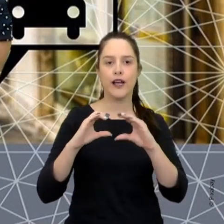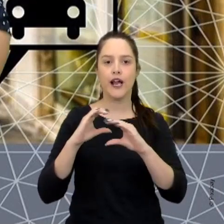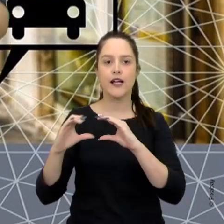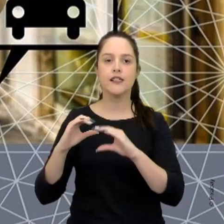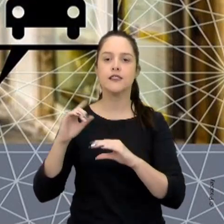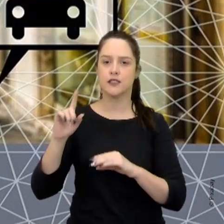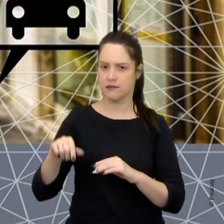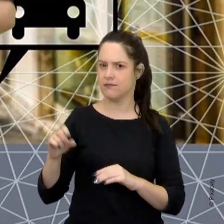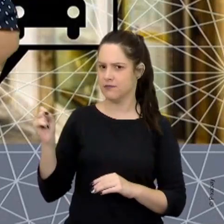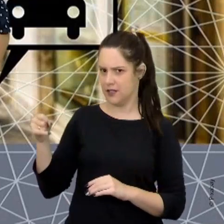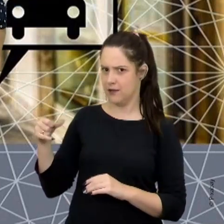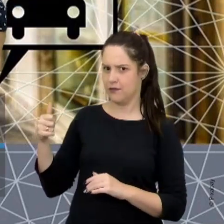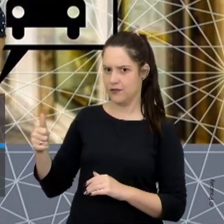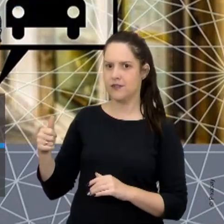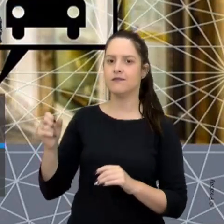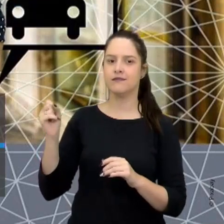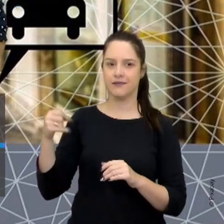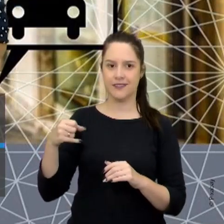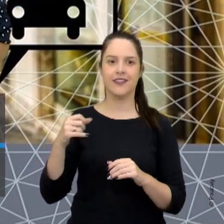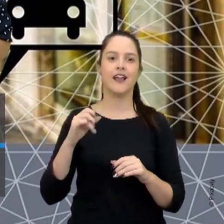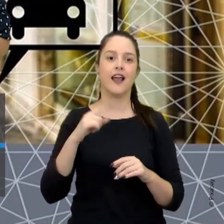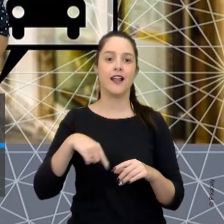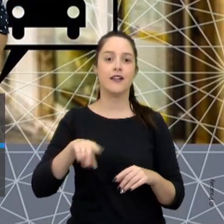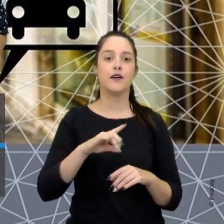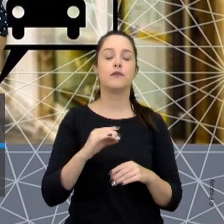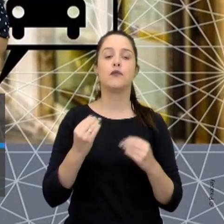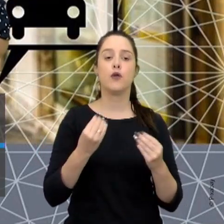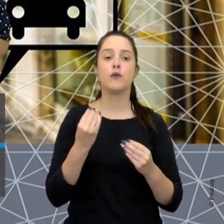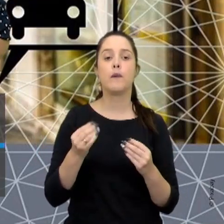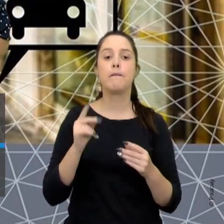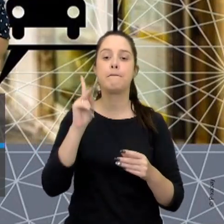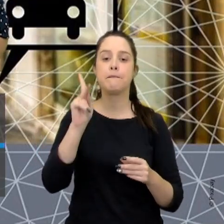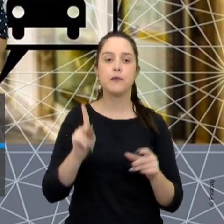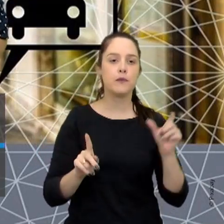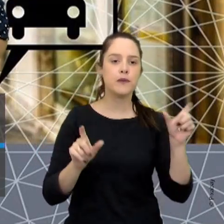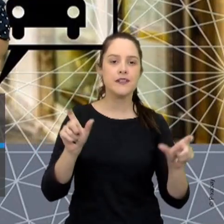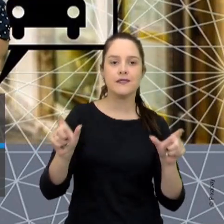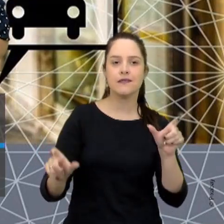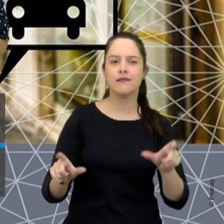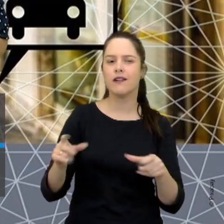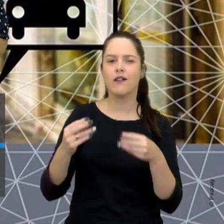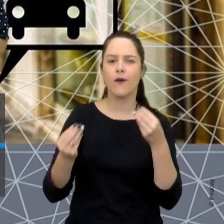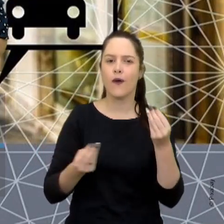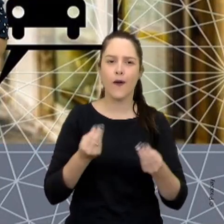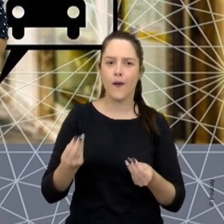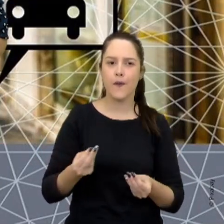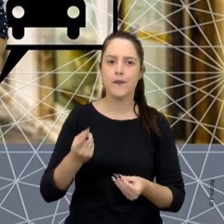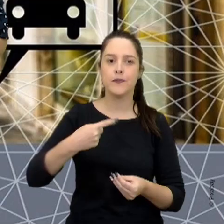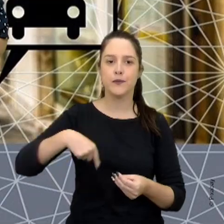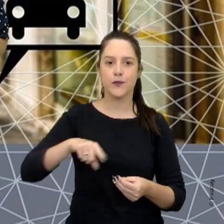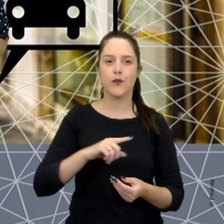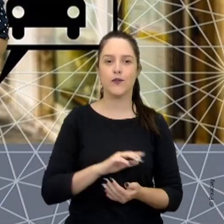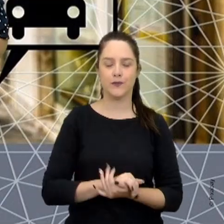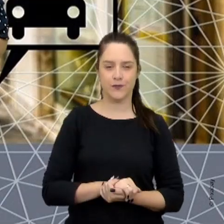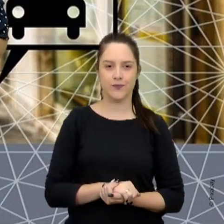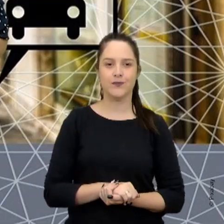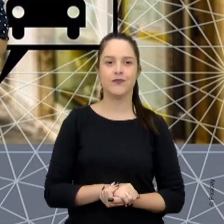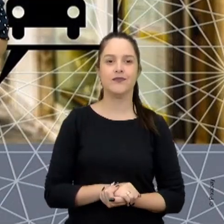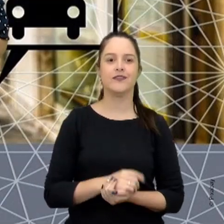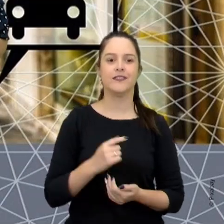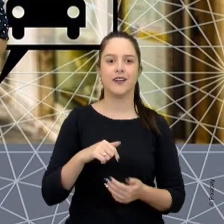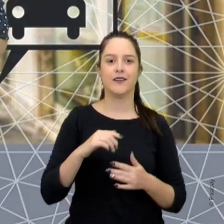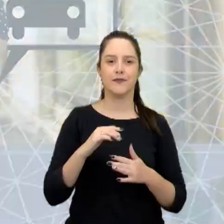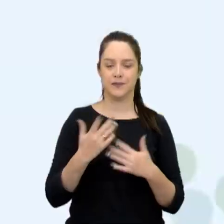professor? Exatamente. Criação e comunicação publicitária, conforme está para vocês aí no nosso... Na descrição